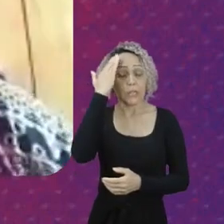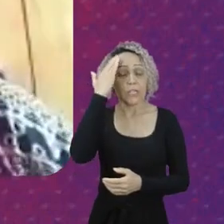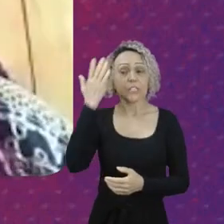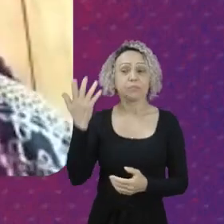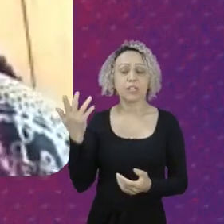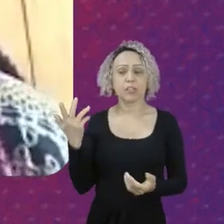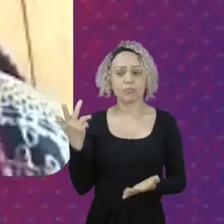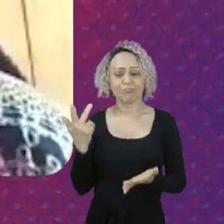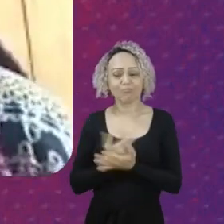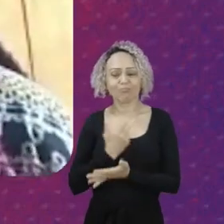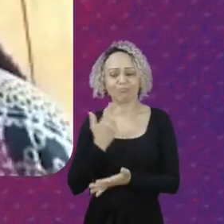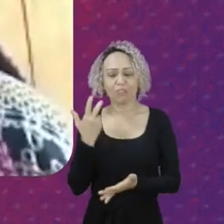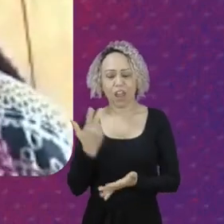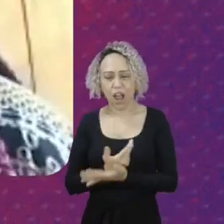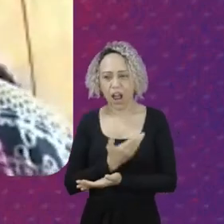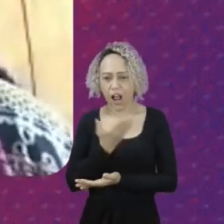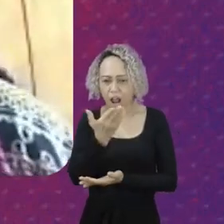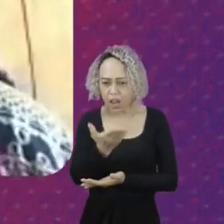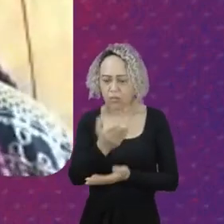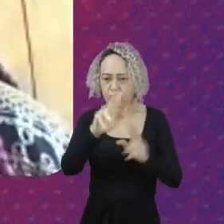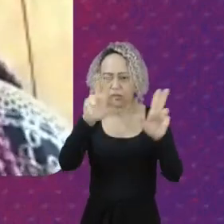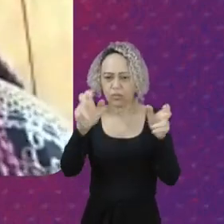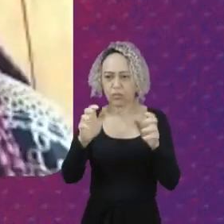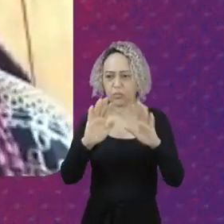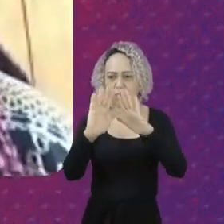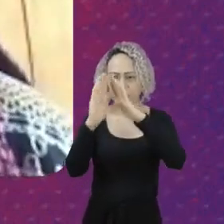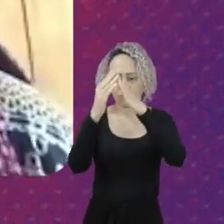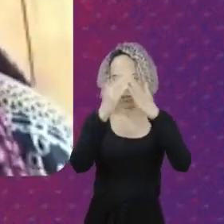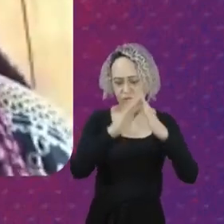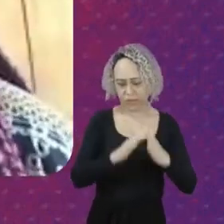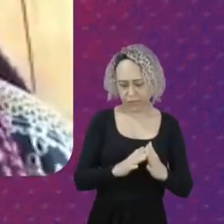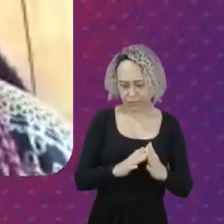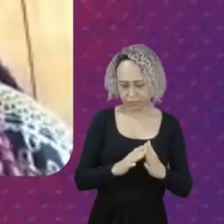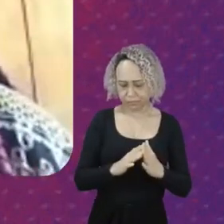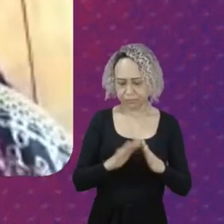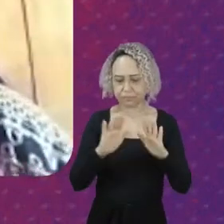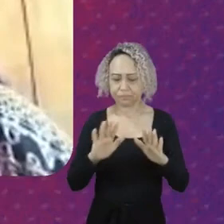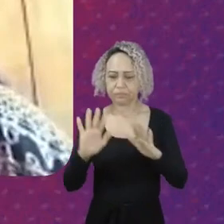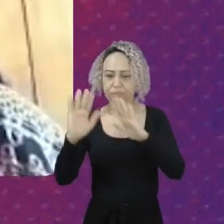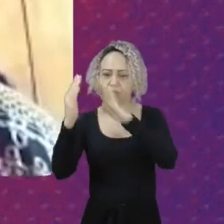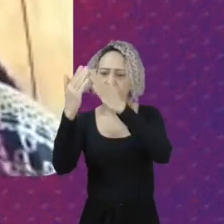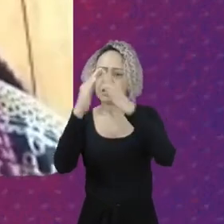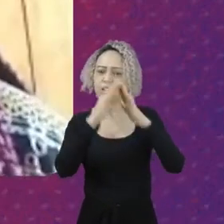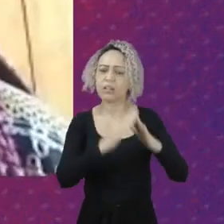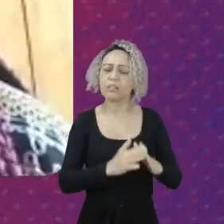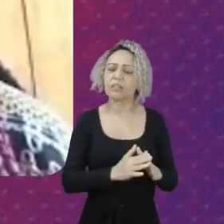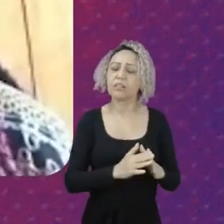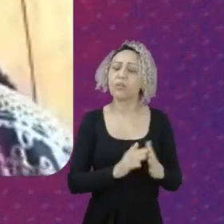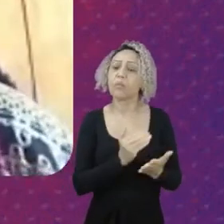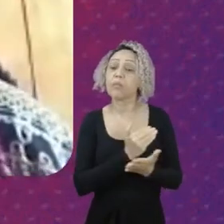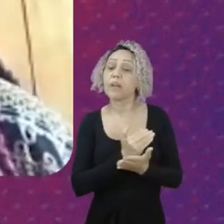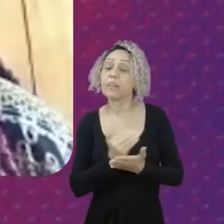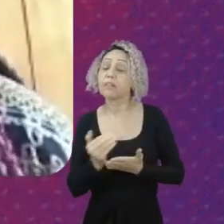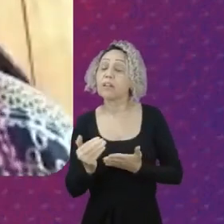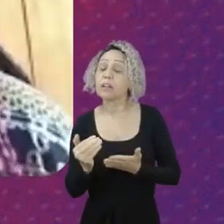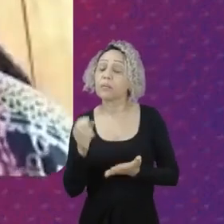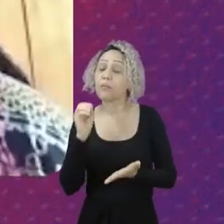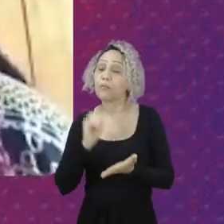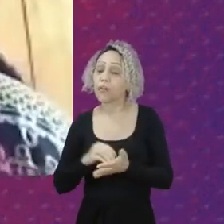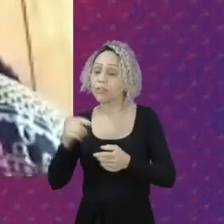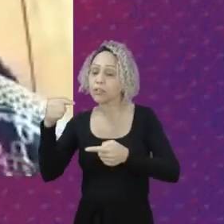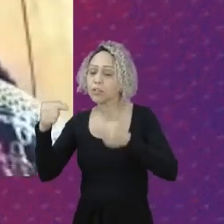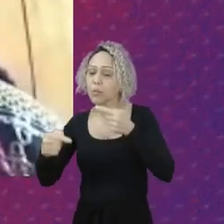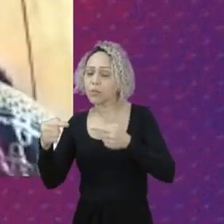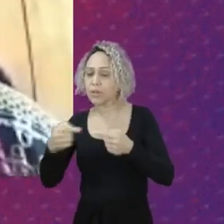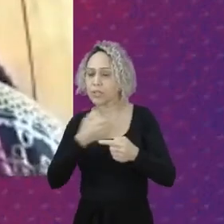favela que nasce de uma alternativa à ausência de política pública de habitação, que